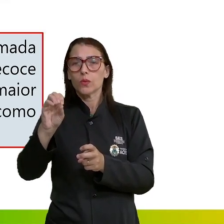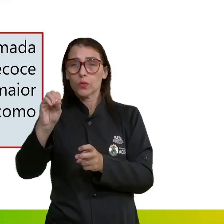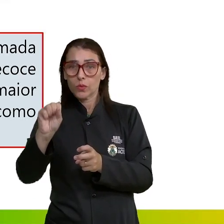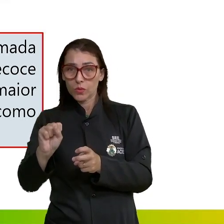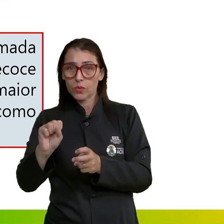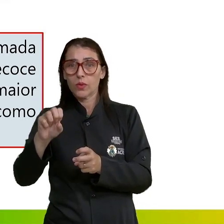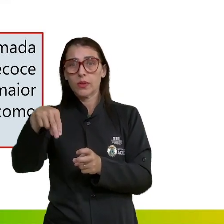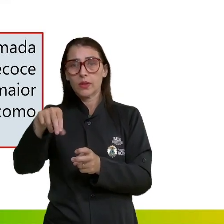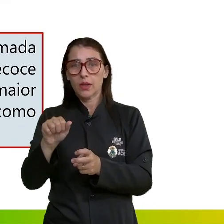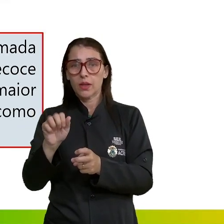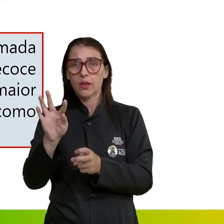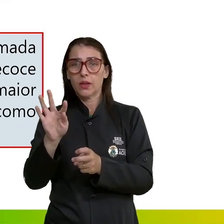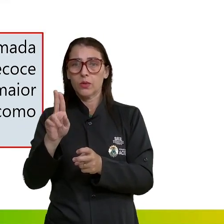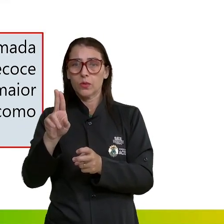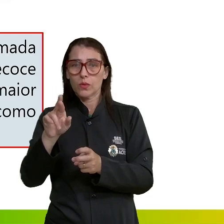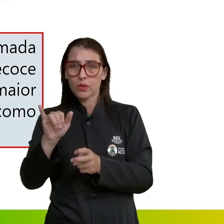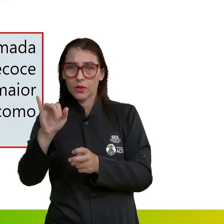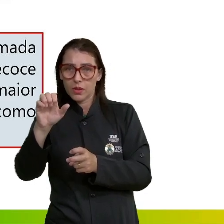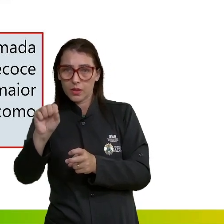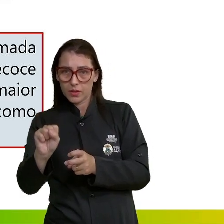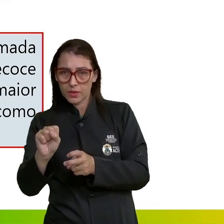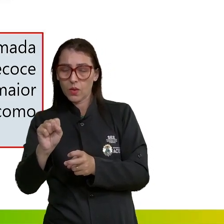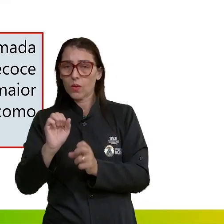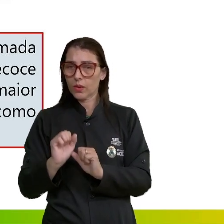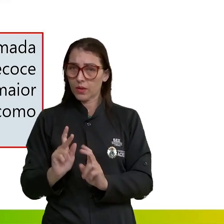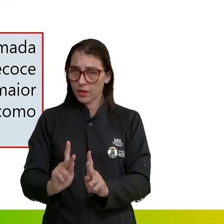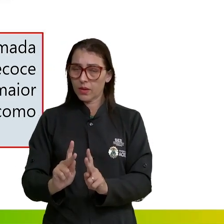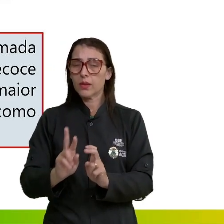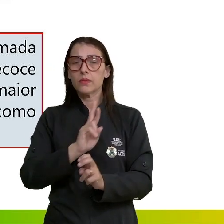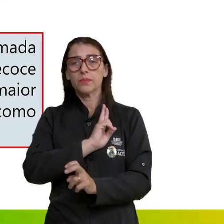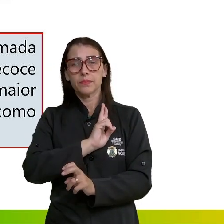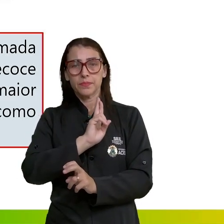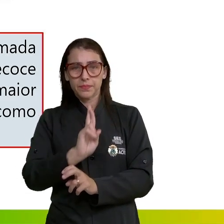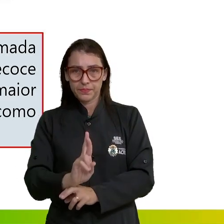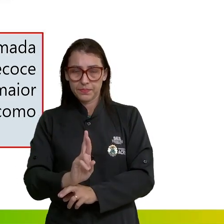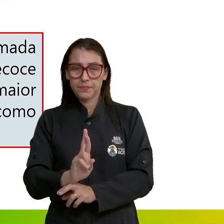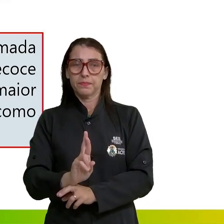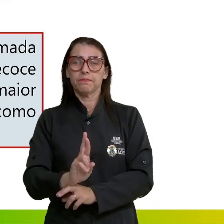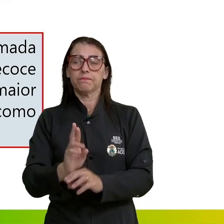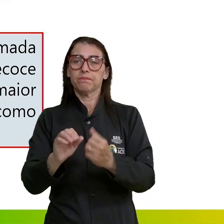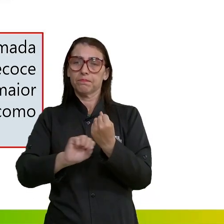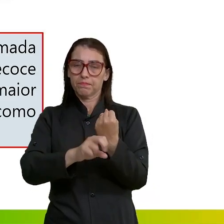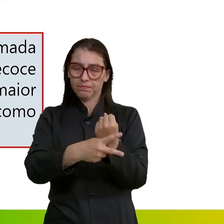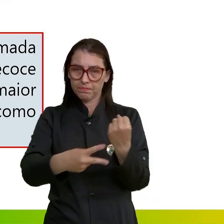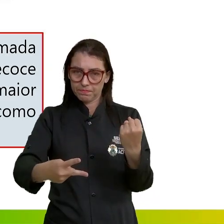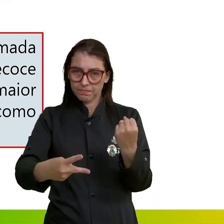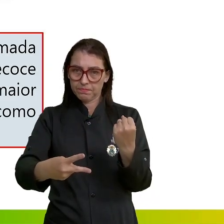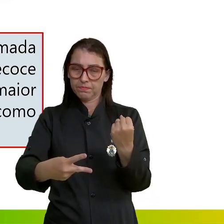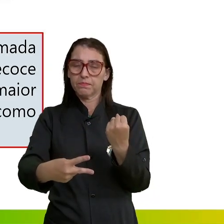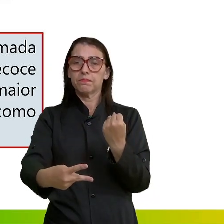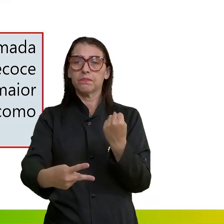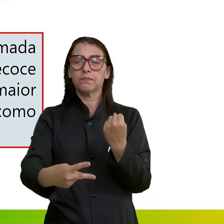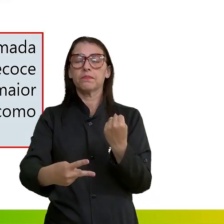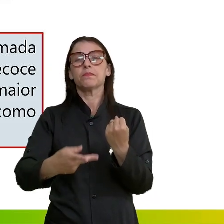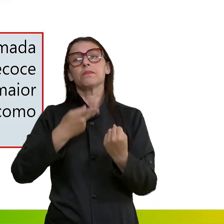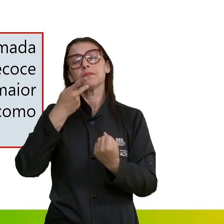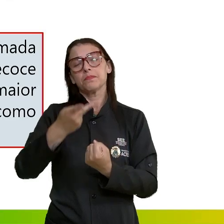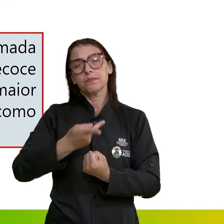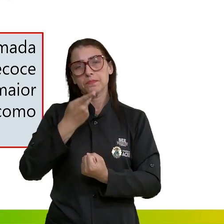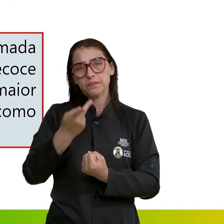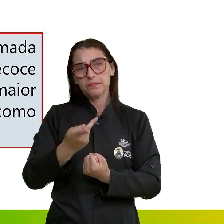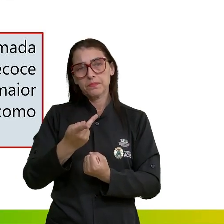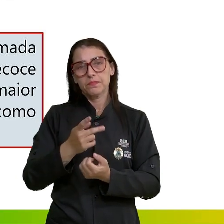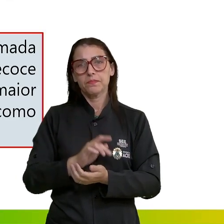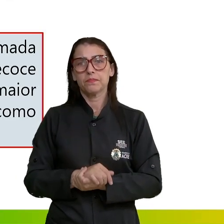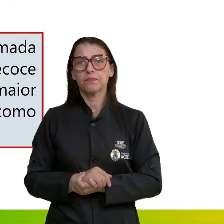Ok? Então, essa é a alternativa que representa aí uma consequência socioambiental quando a gente fala